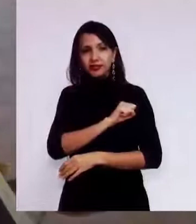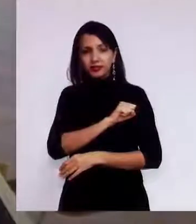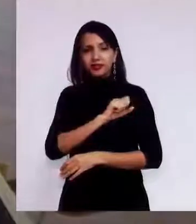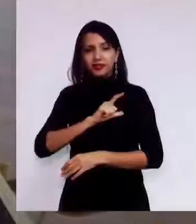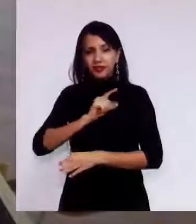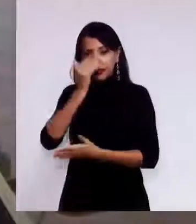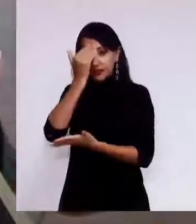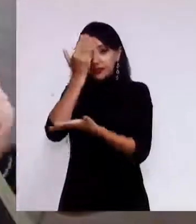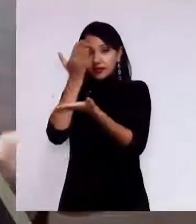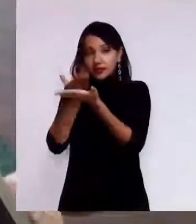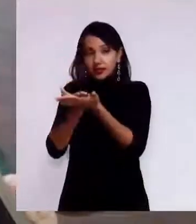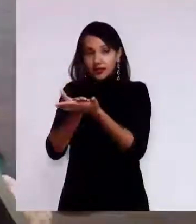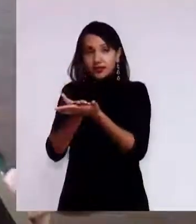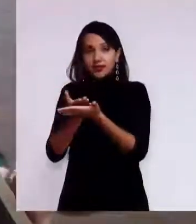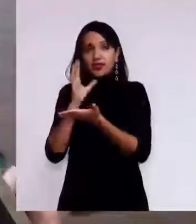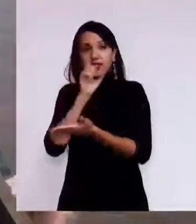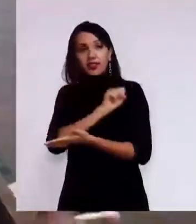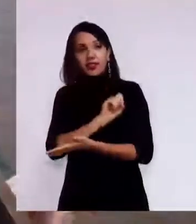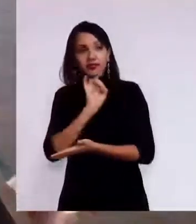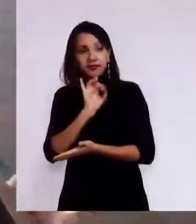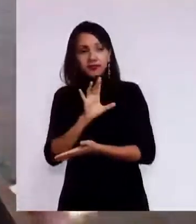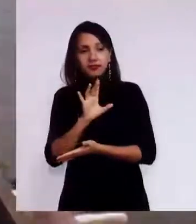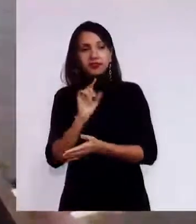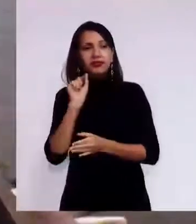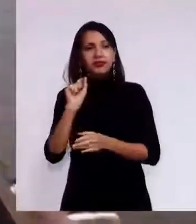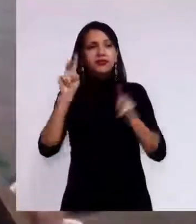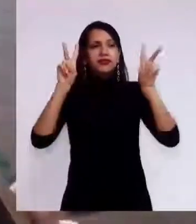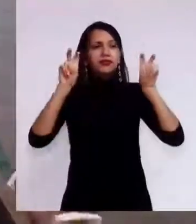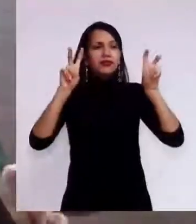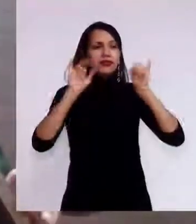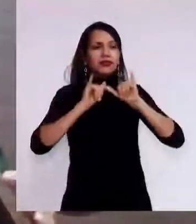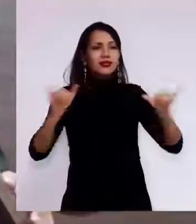total confiança, porque eu queria falar só rapidamente quem que está puxando